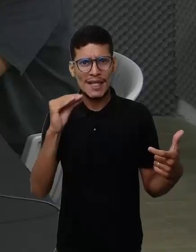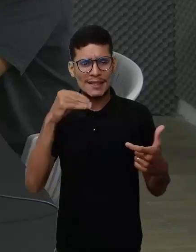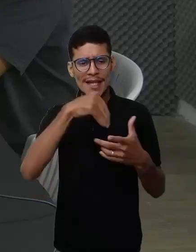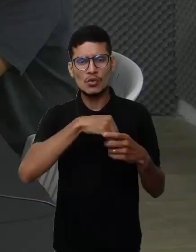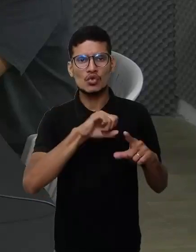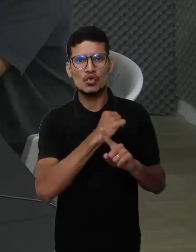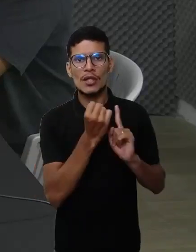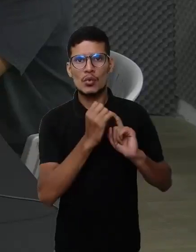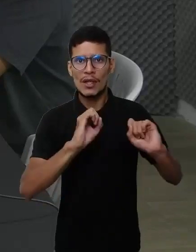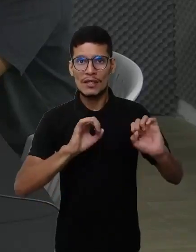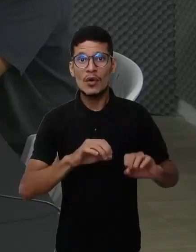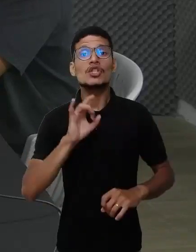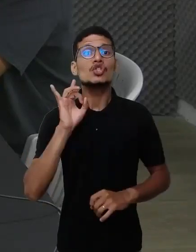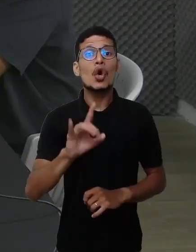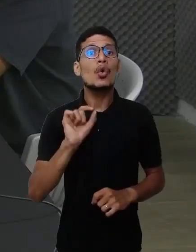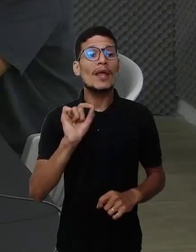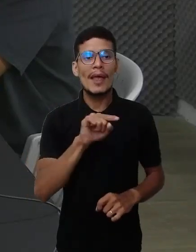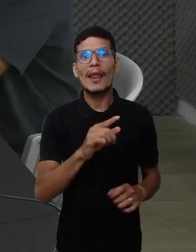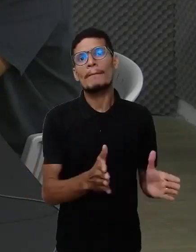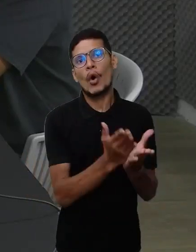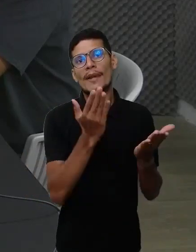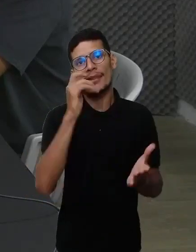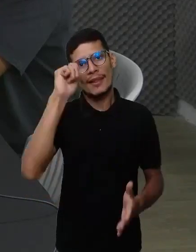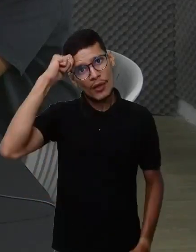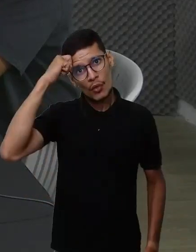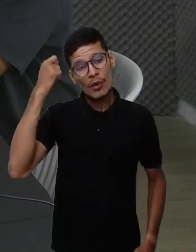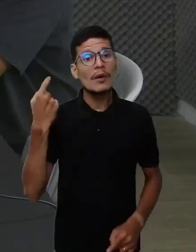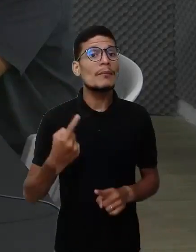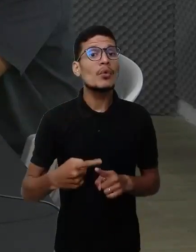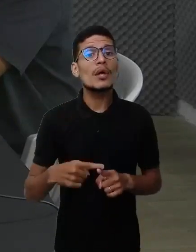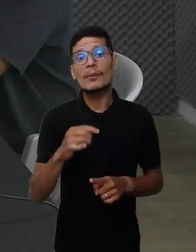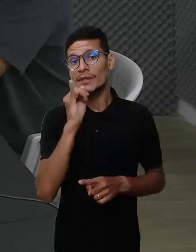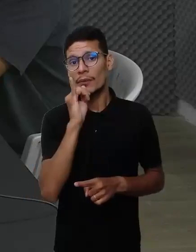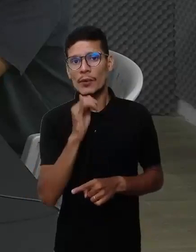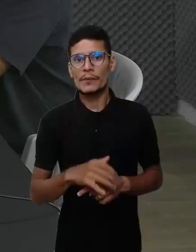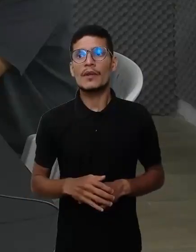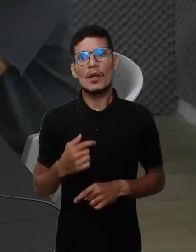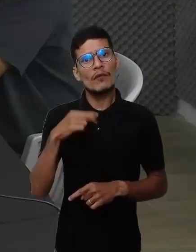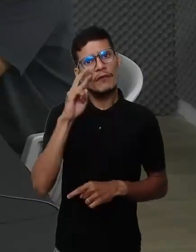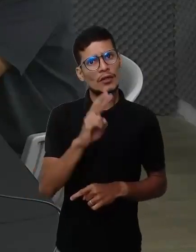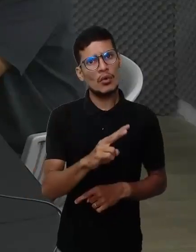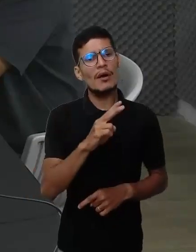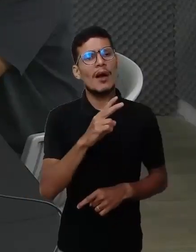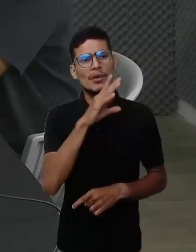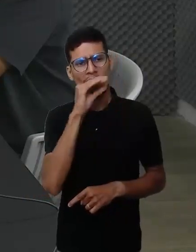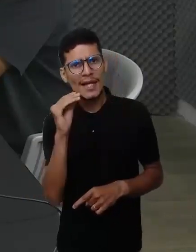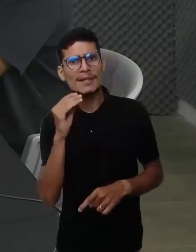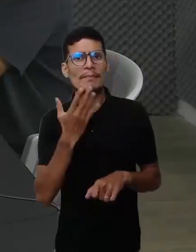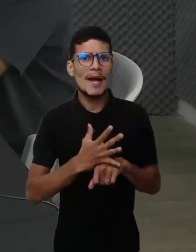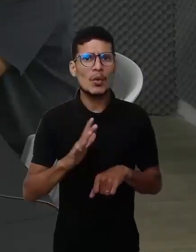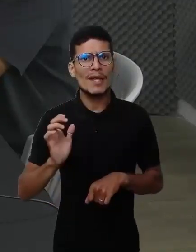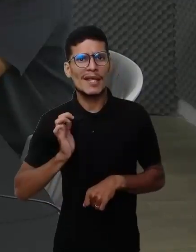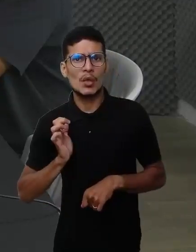socioeducativo, eles estão apenas por serem pobres e negros? Porque eu vejo adolescentes brancos e ricos,